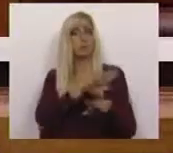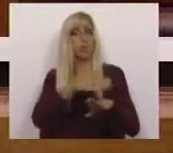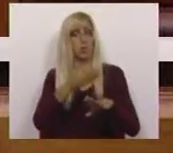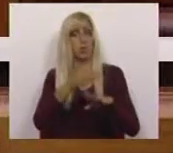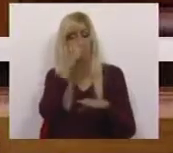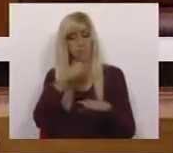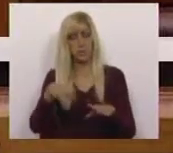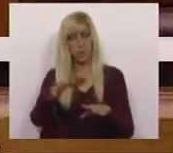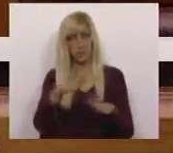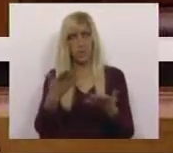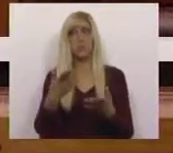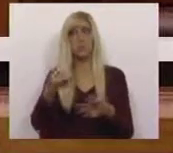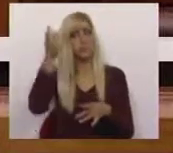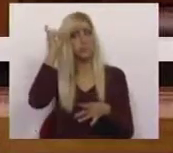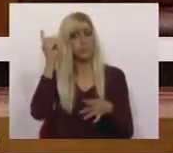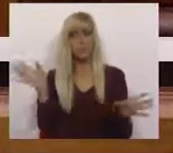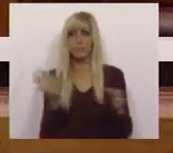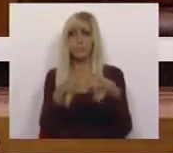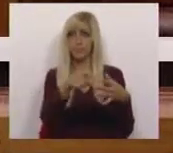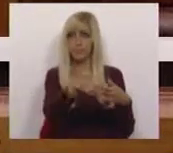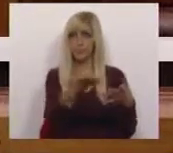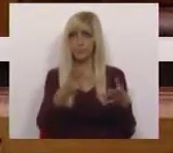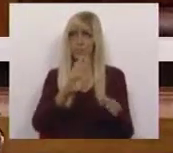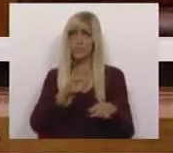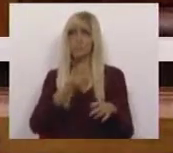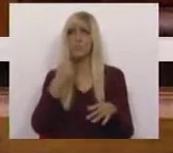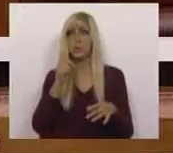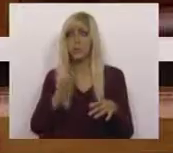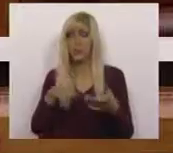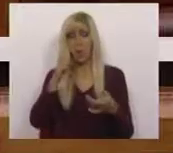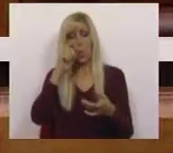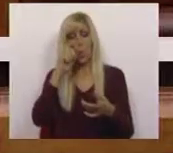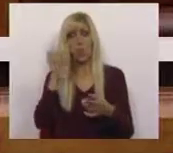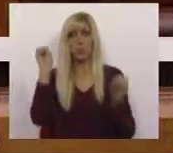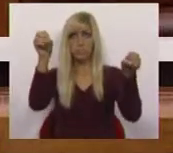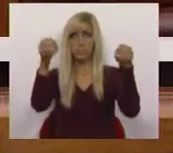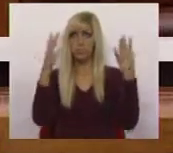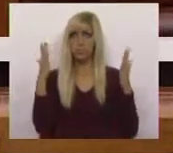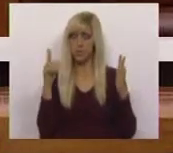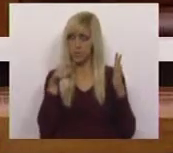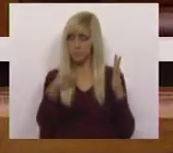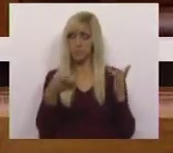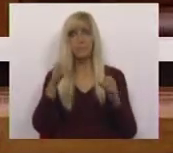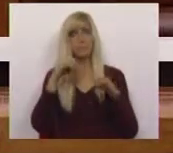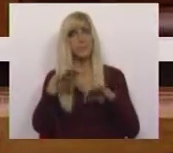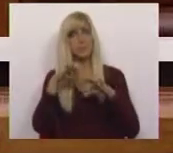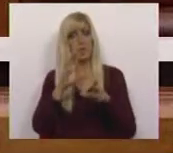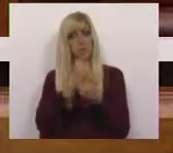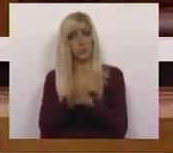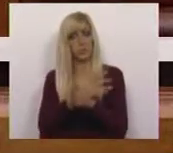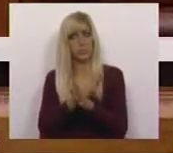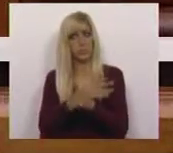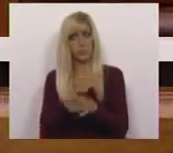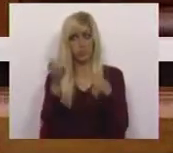reforço de equipas de sapadores florestais e da retoma do Corpo de Guardas Florestais, é determinante para prevenir os incêndios